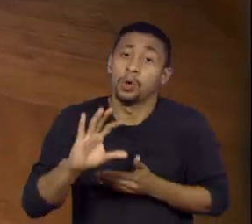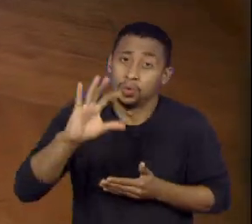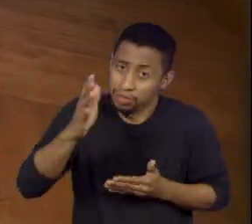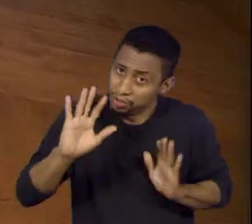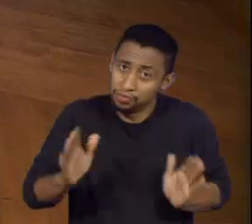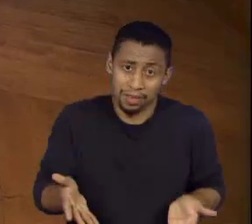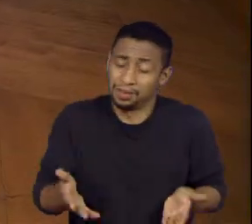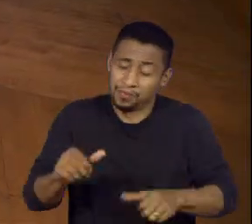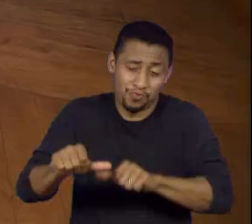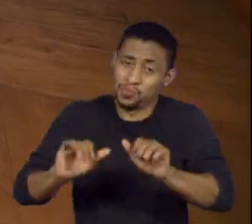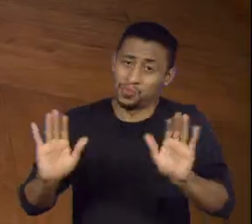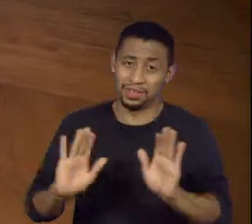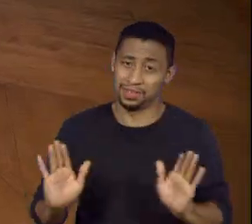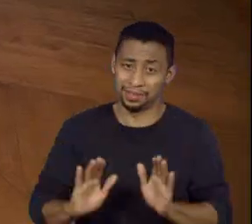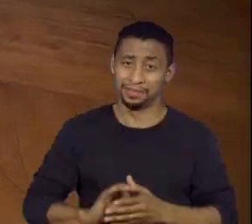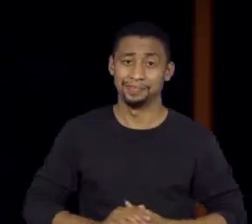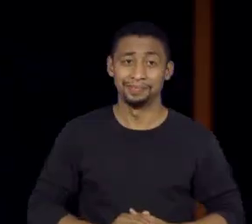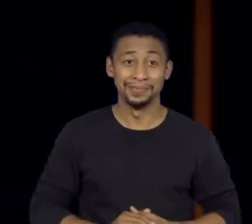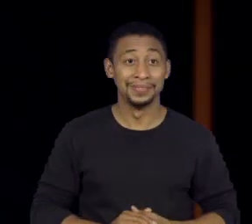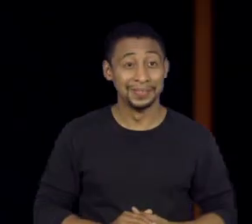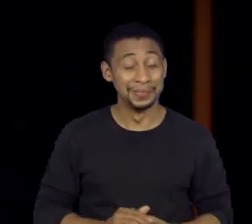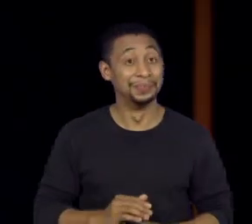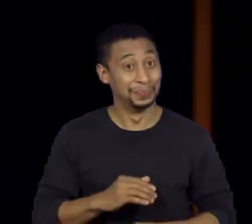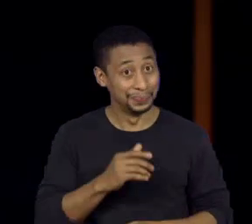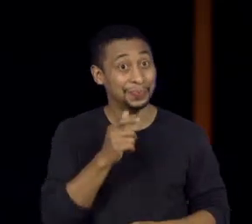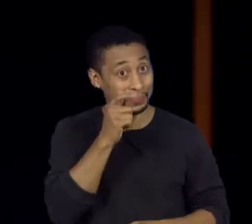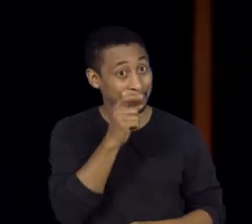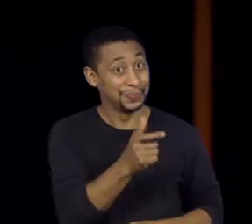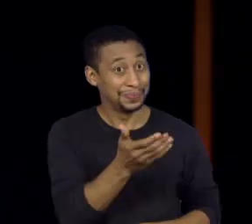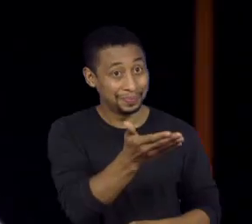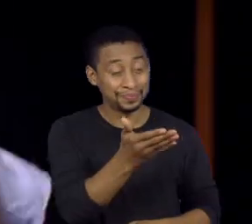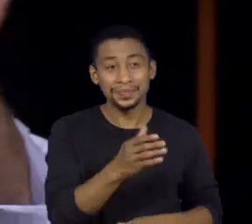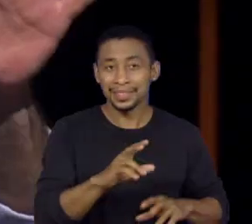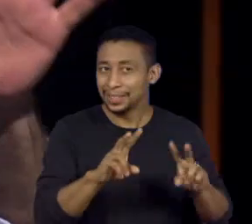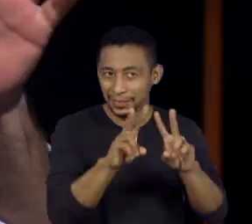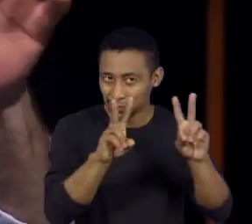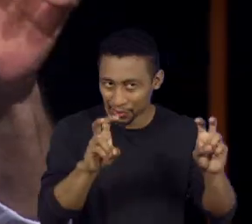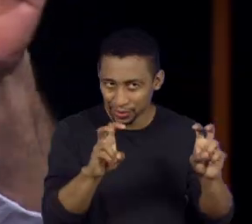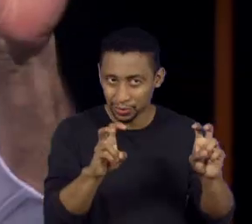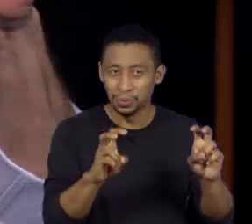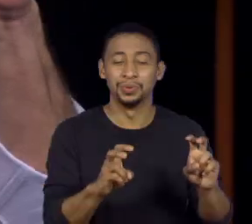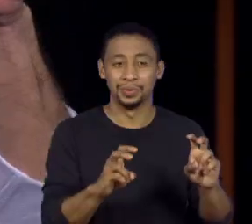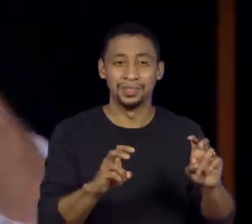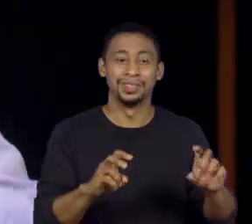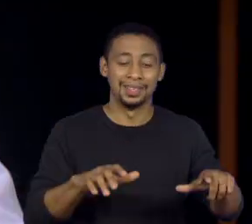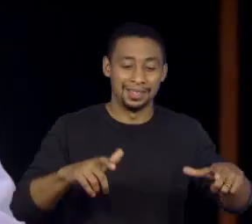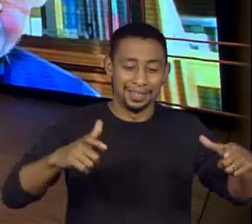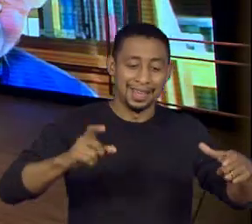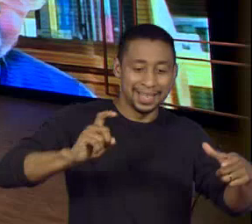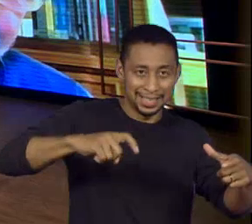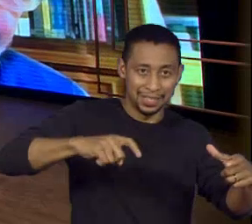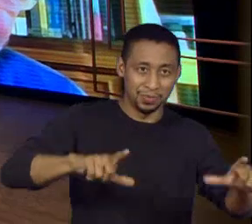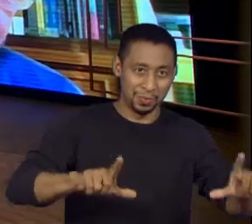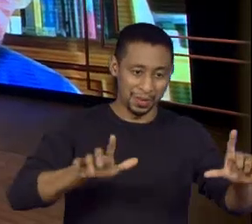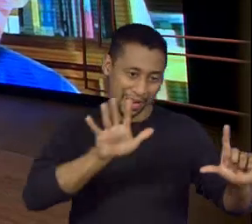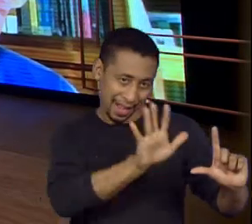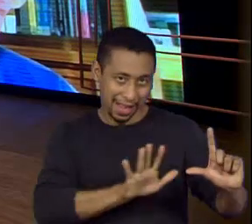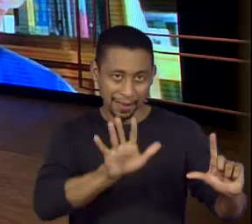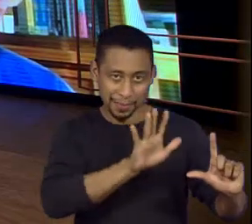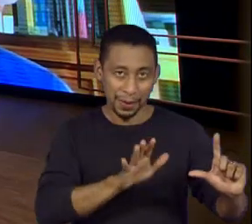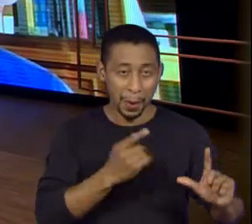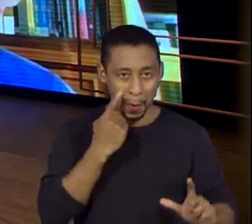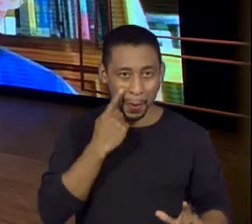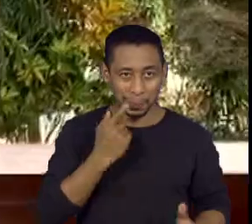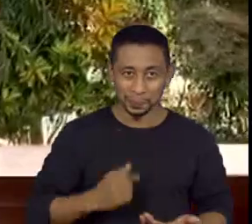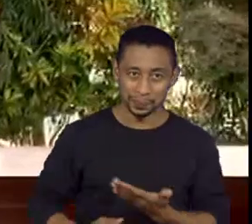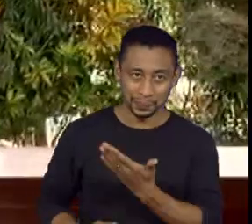ver, amigo, não vou mudar. Olha só que curioso. Ainda sobre esse assunto, capas de disco, ó, temos um VT aqui para você